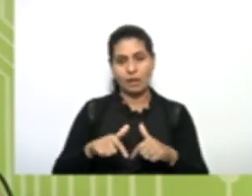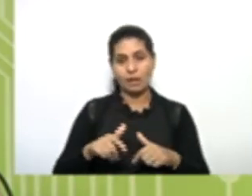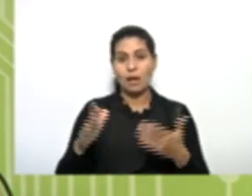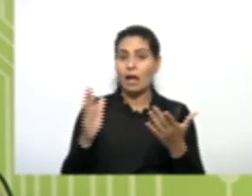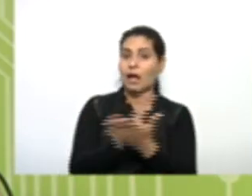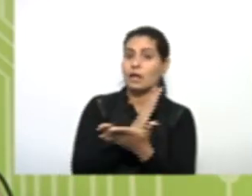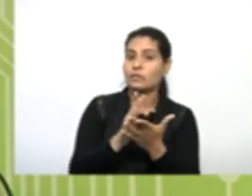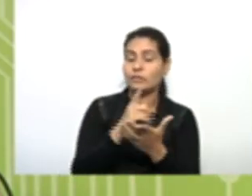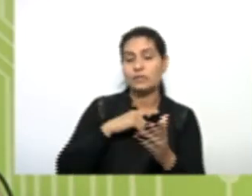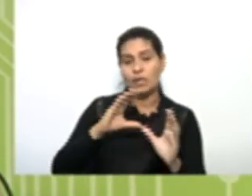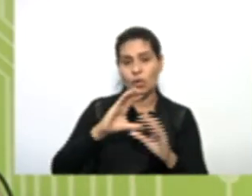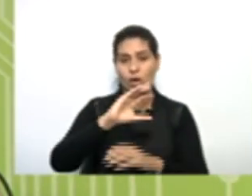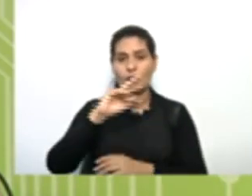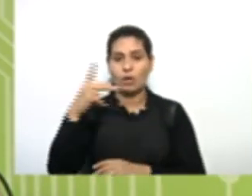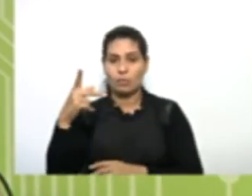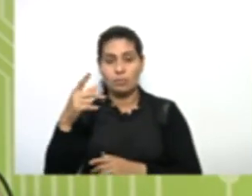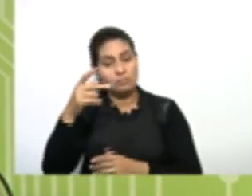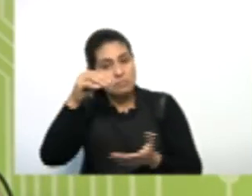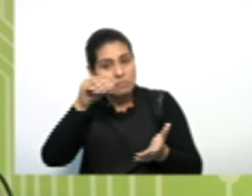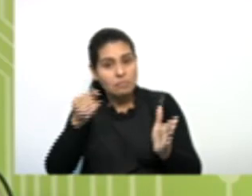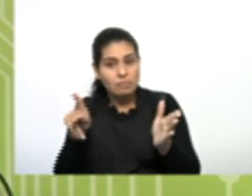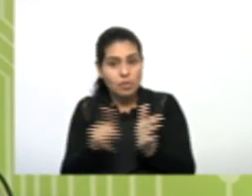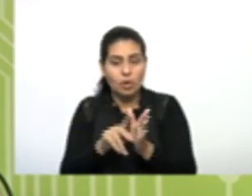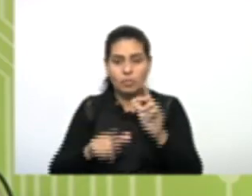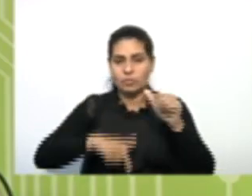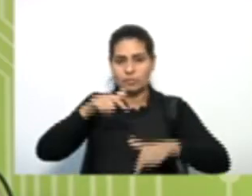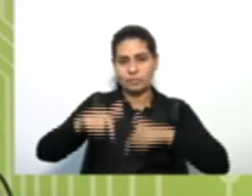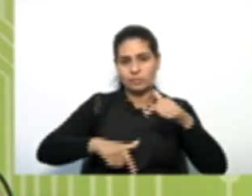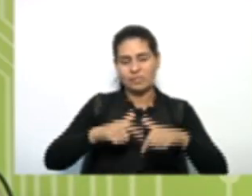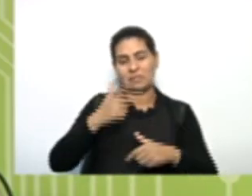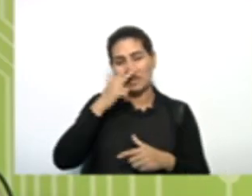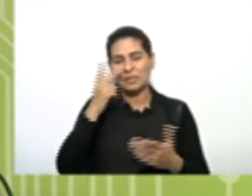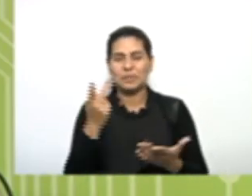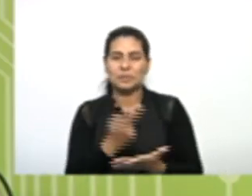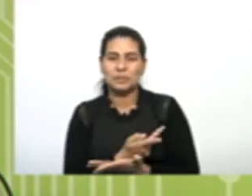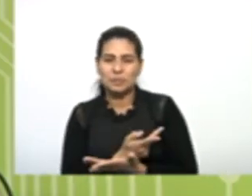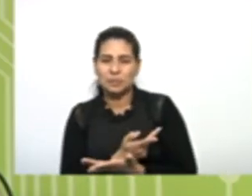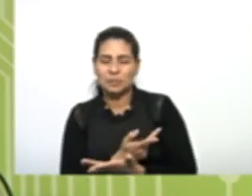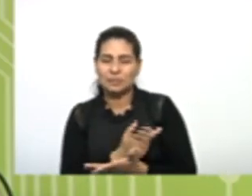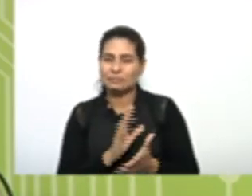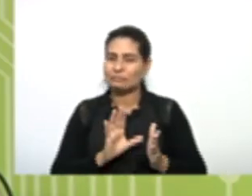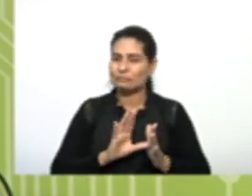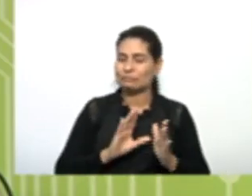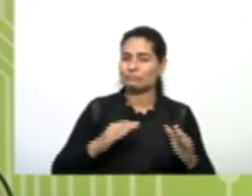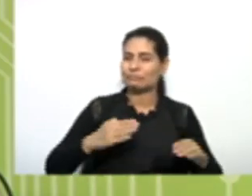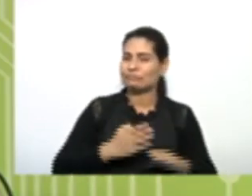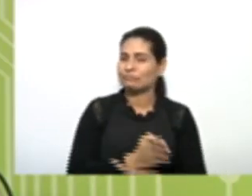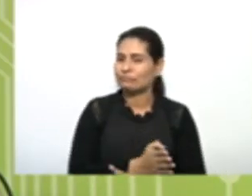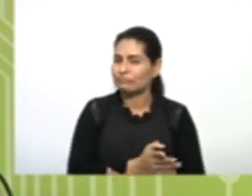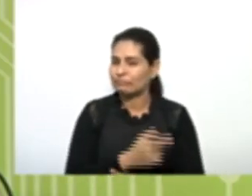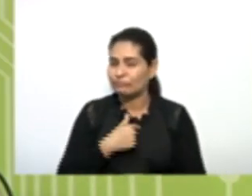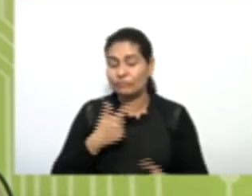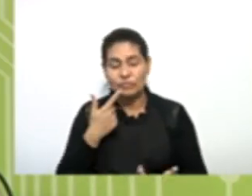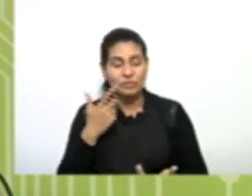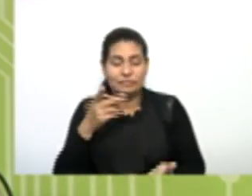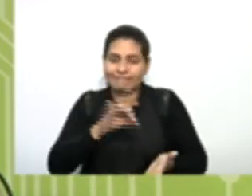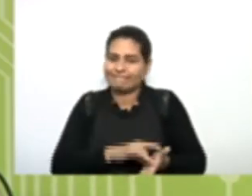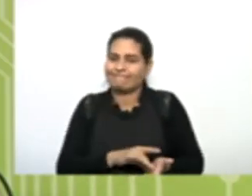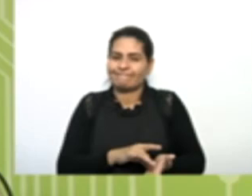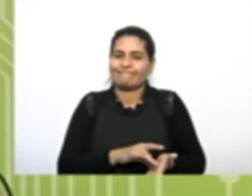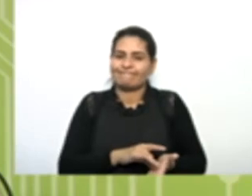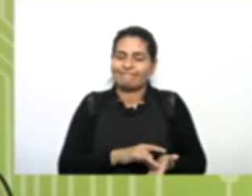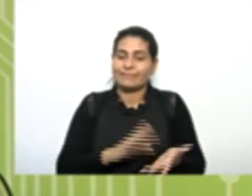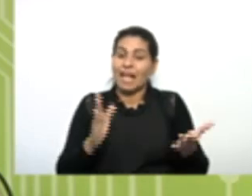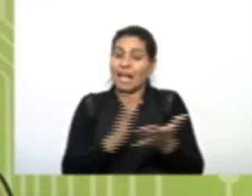às vezes monta uma cooperativa de trabalho que ela existe de uma forma fraudulenta, de uma forma não de acordo com a realidade.